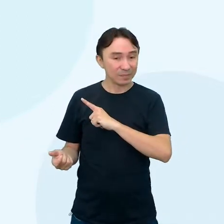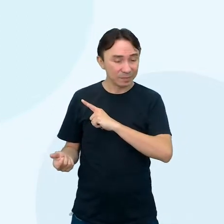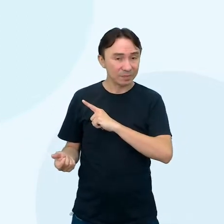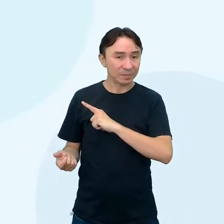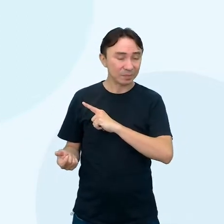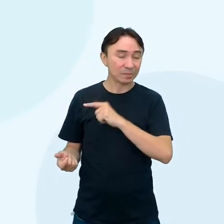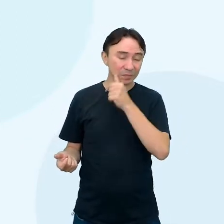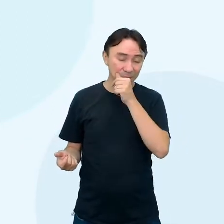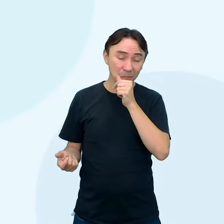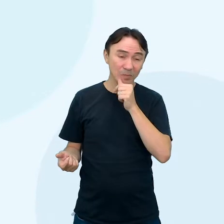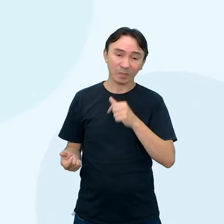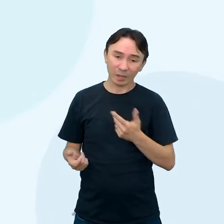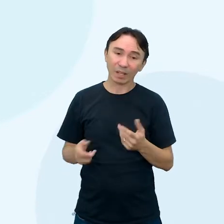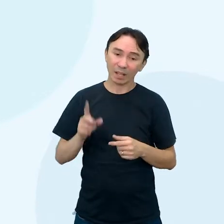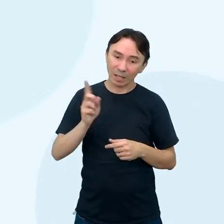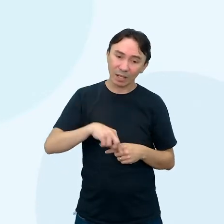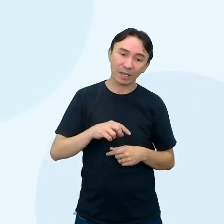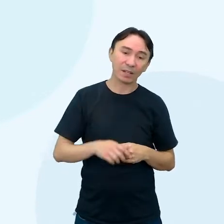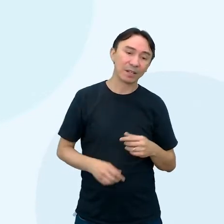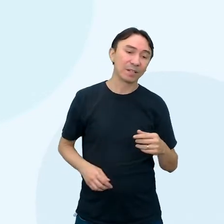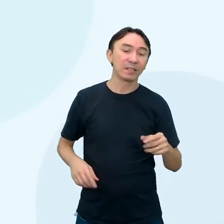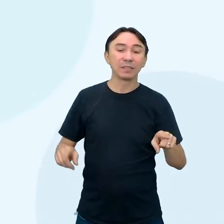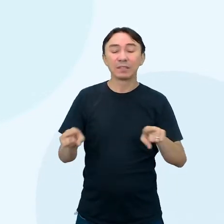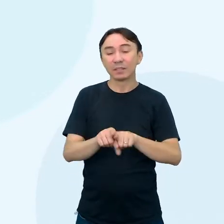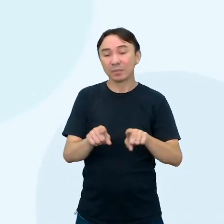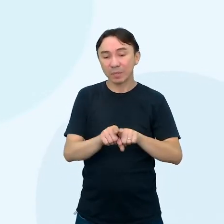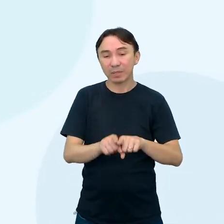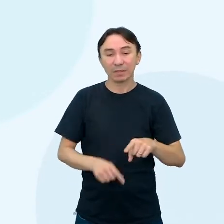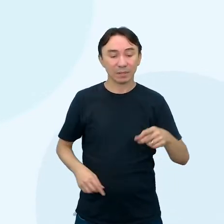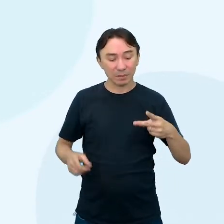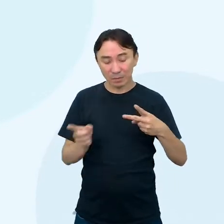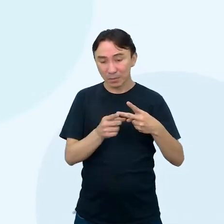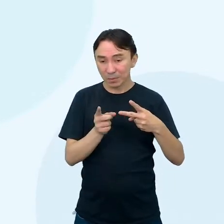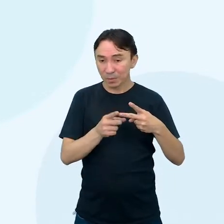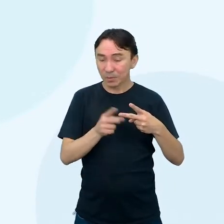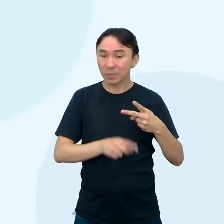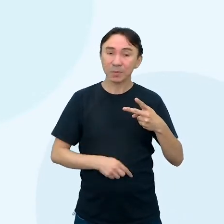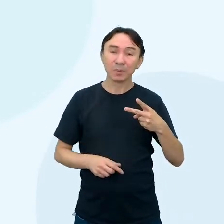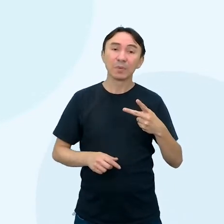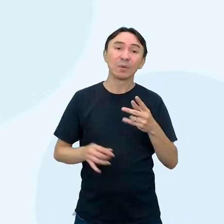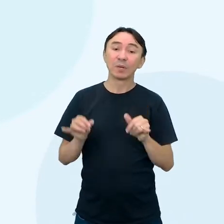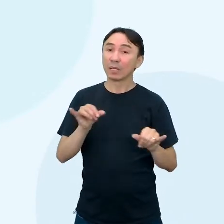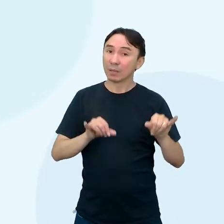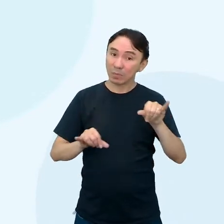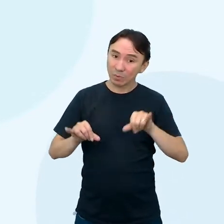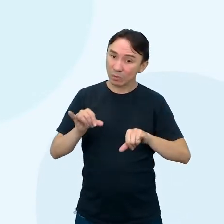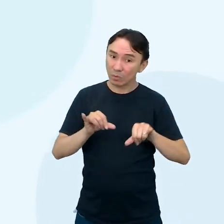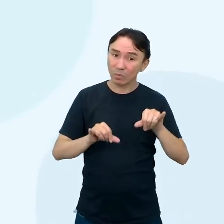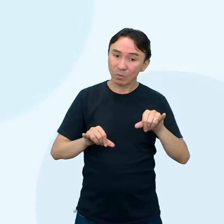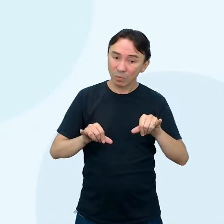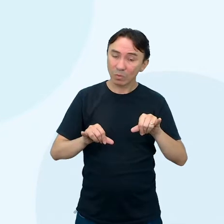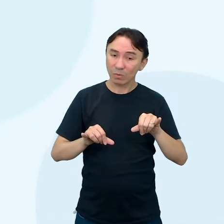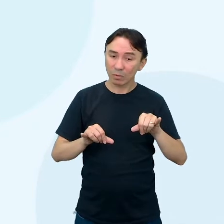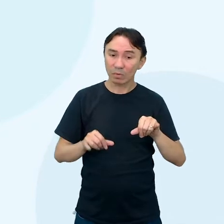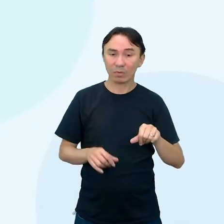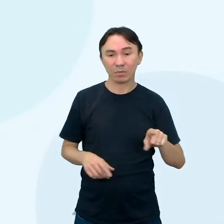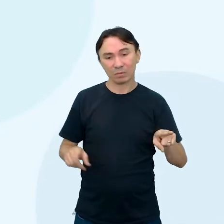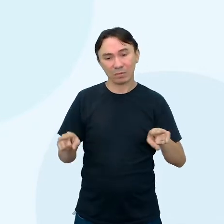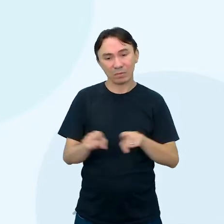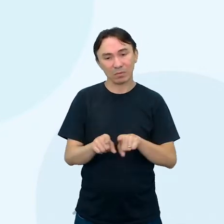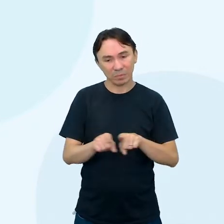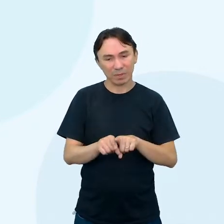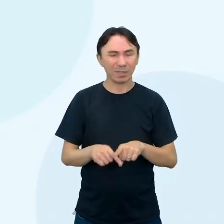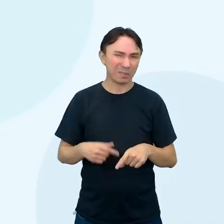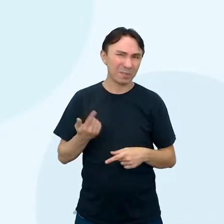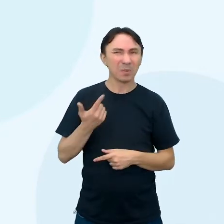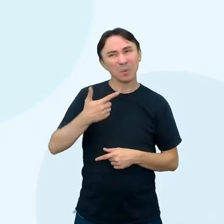outras fragmentações. E nós temos também a ação do intemperismo químico, além do intemperismo biológico, mas